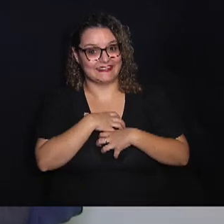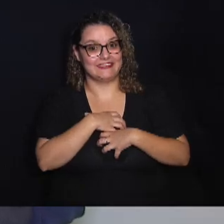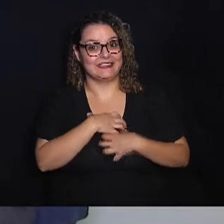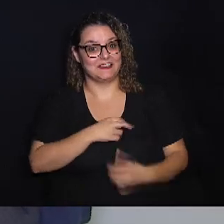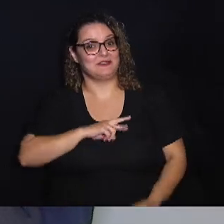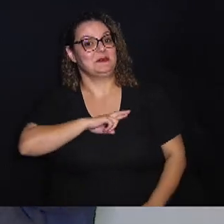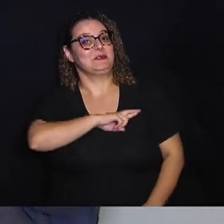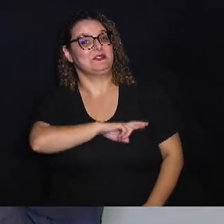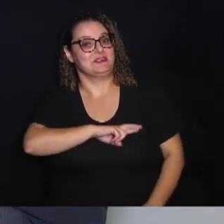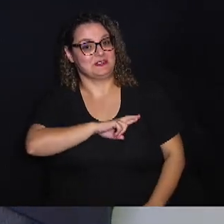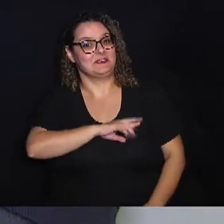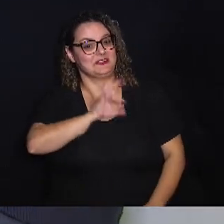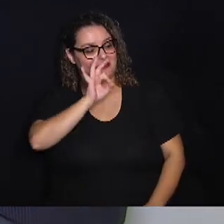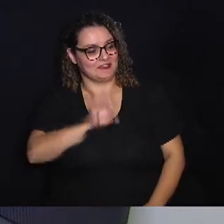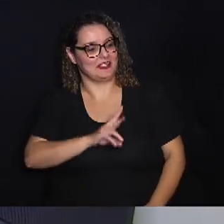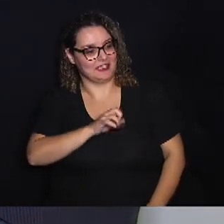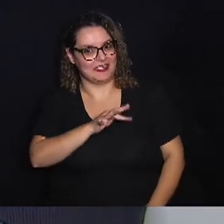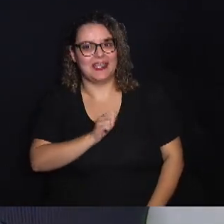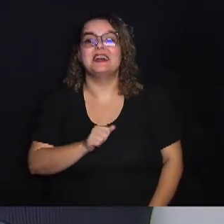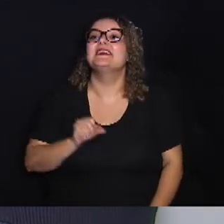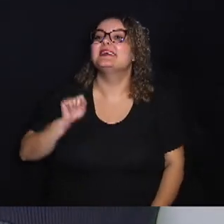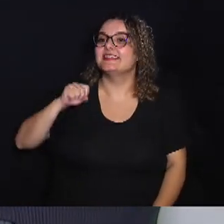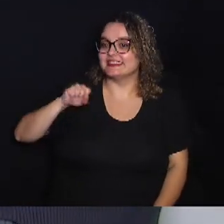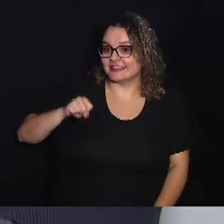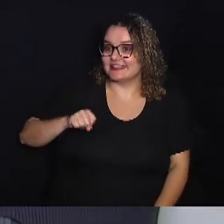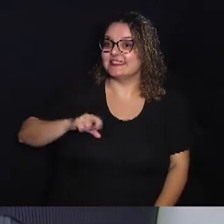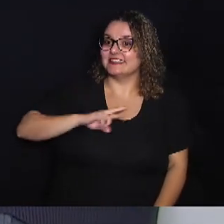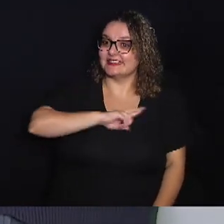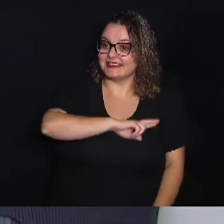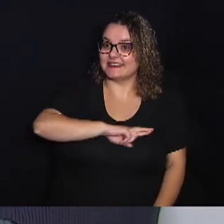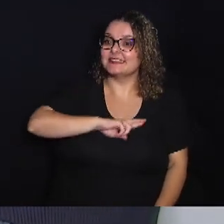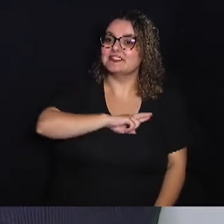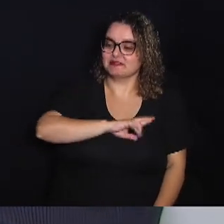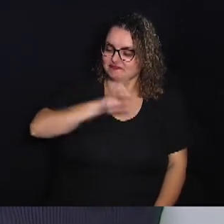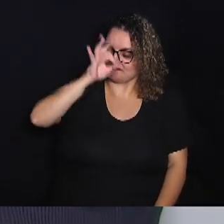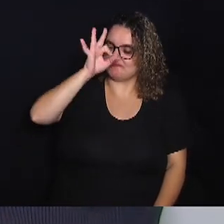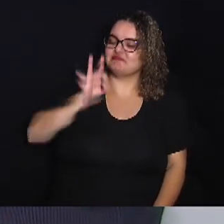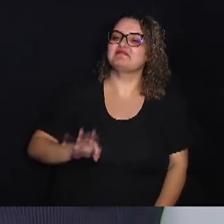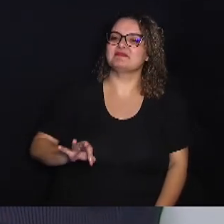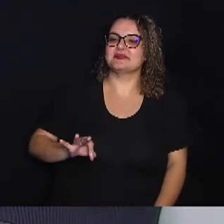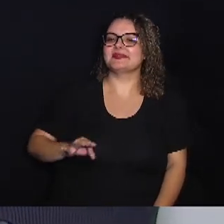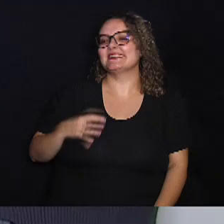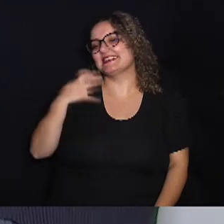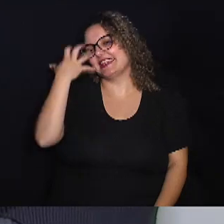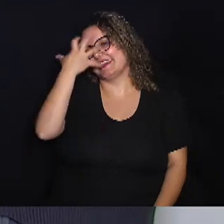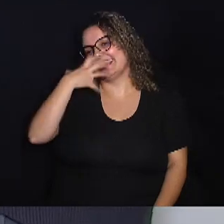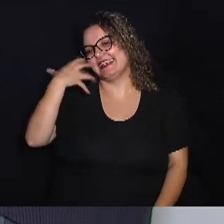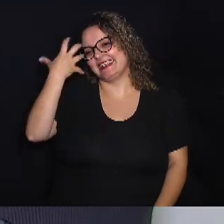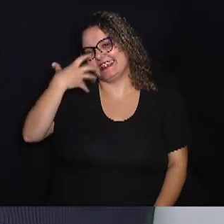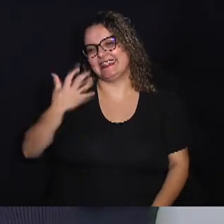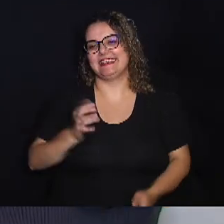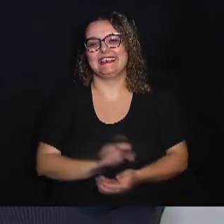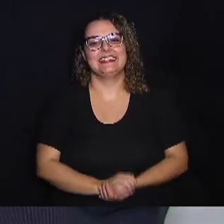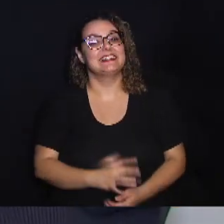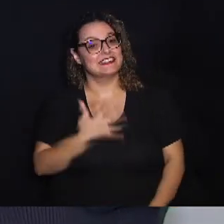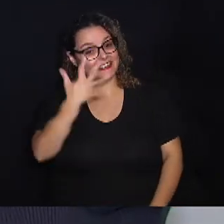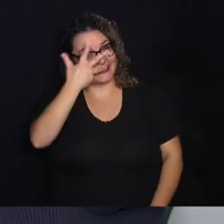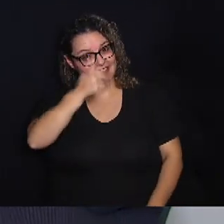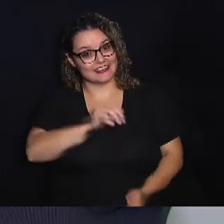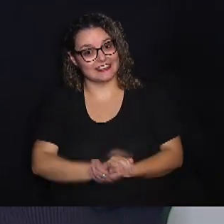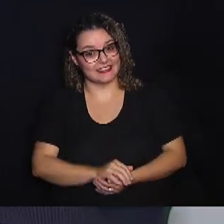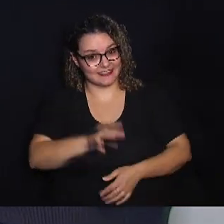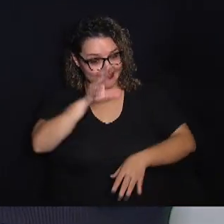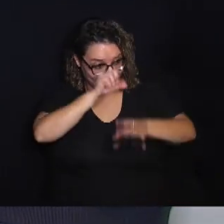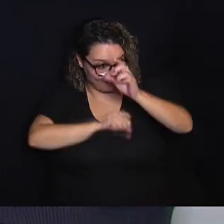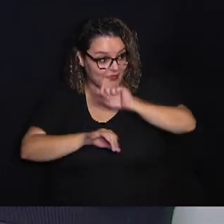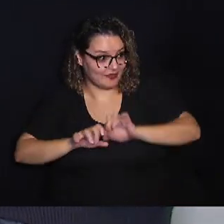romântico convicto, Rafa? Sim, sou romântico, convicto e apaixonado. Que lindo. E você aprendeu a tocar